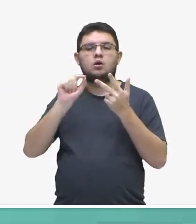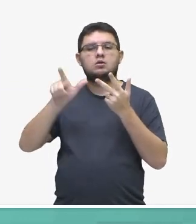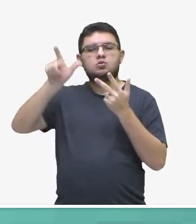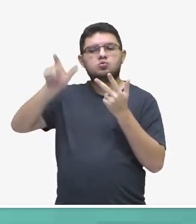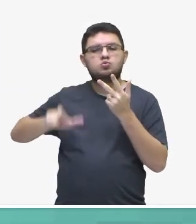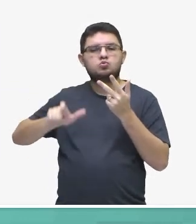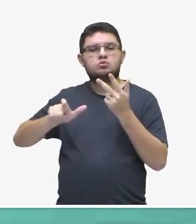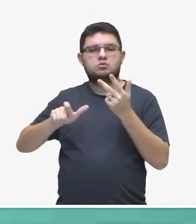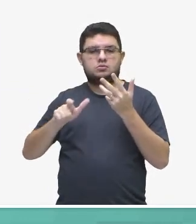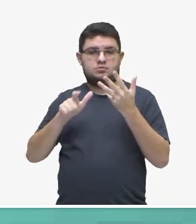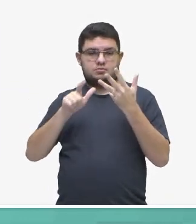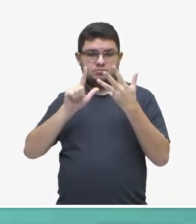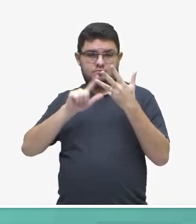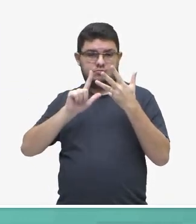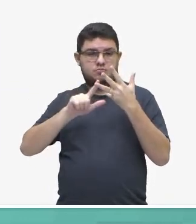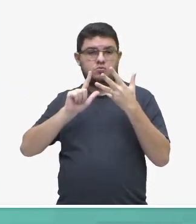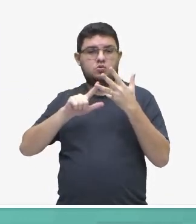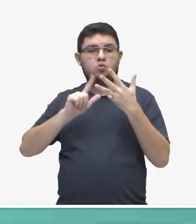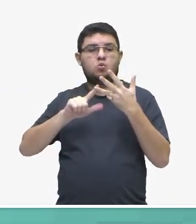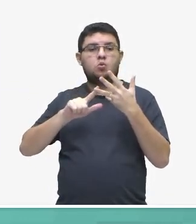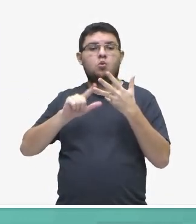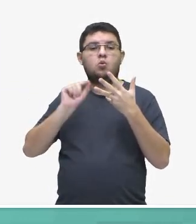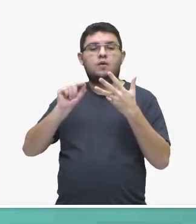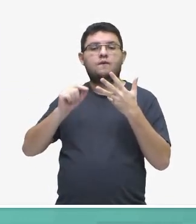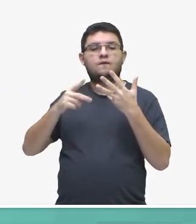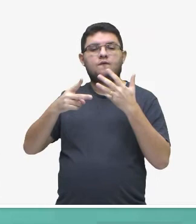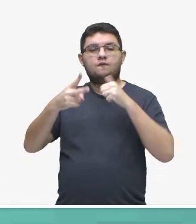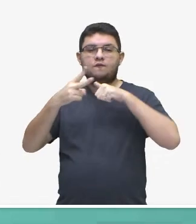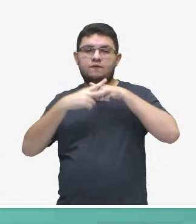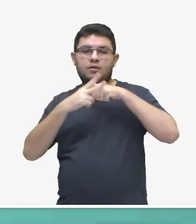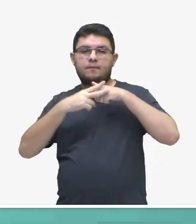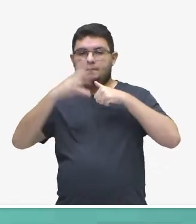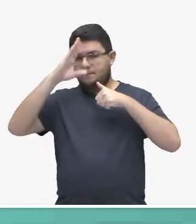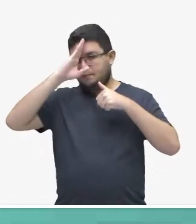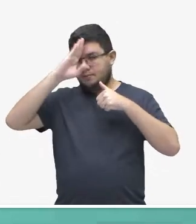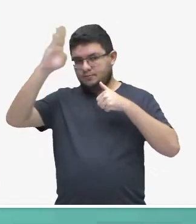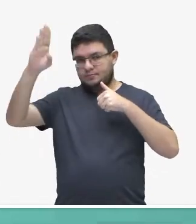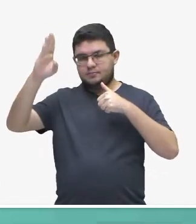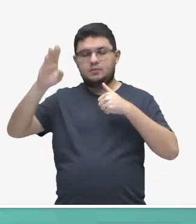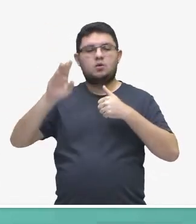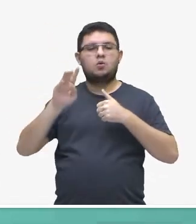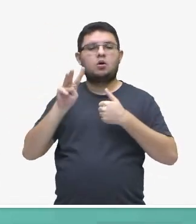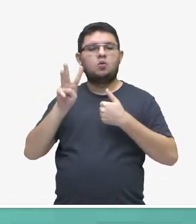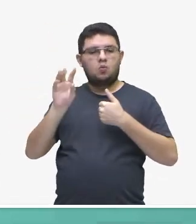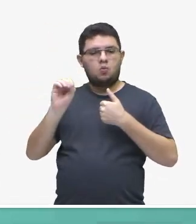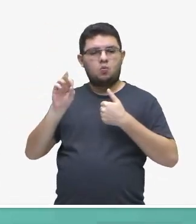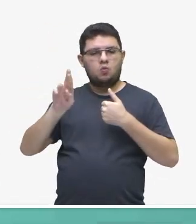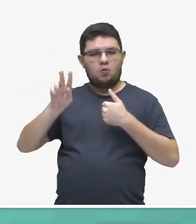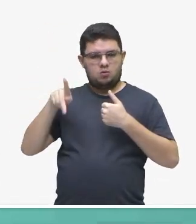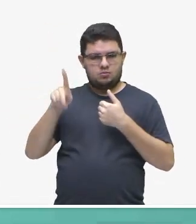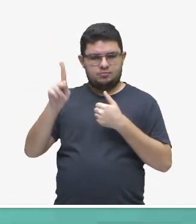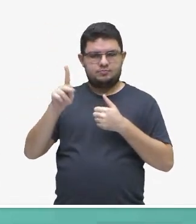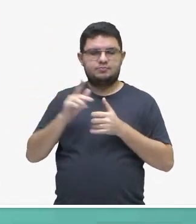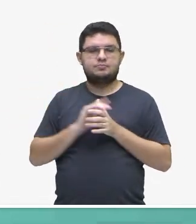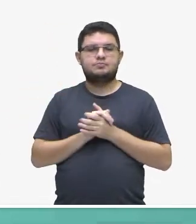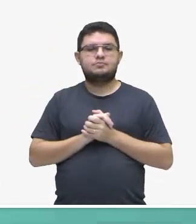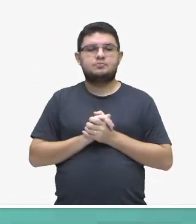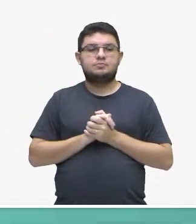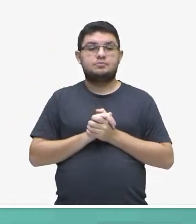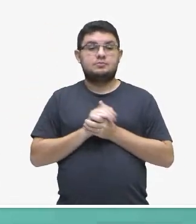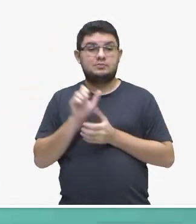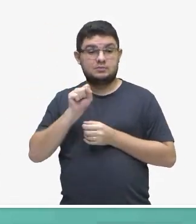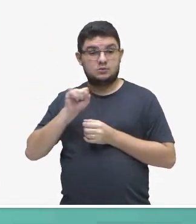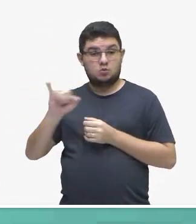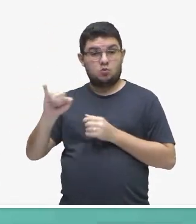por fim, né, nós temos o verbo principal, que é o verbo work, ok? Gente, quando eu utilizo a double